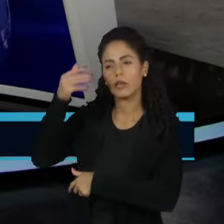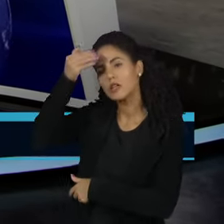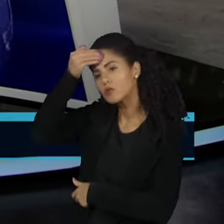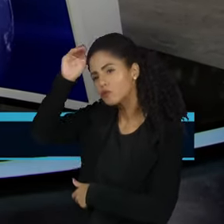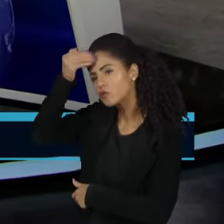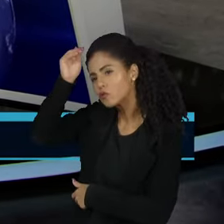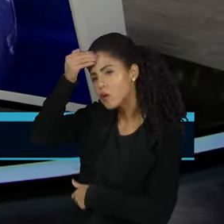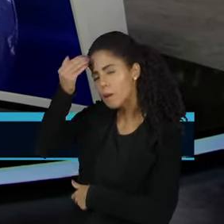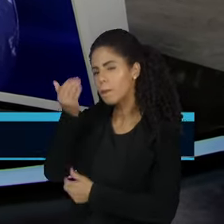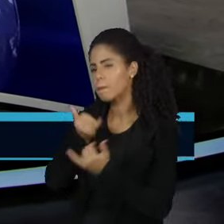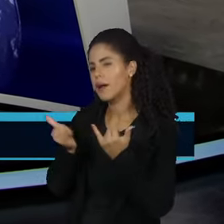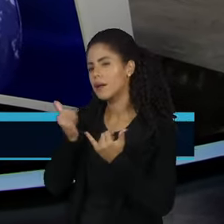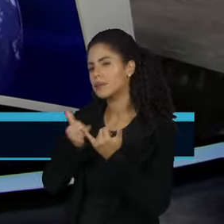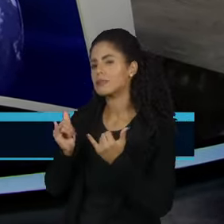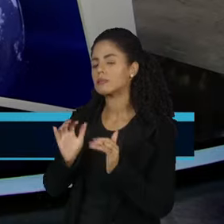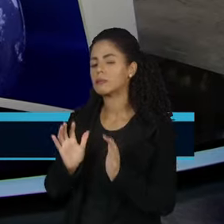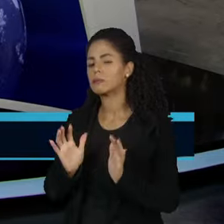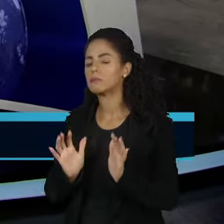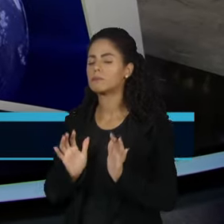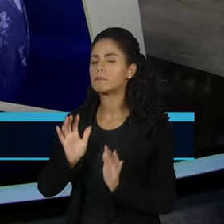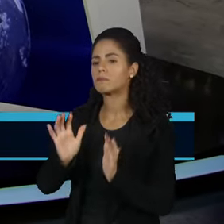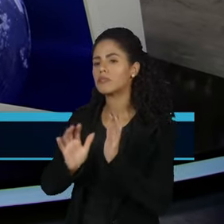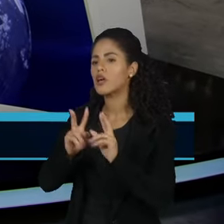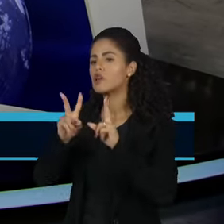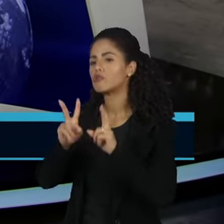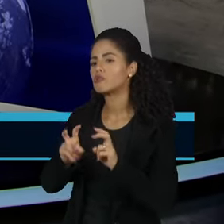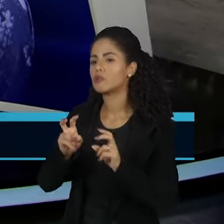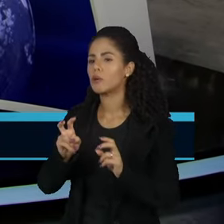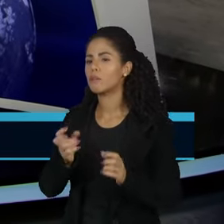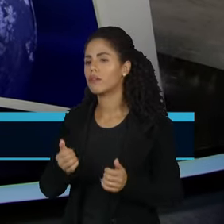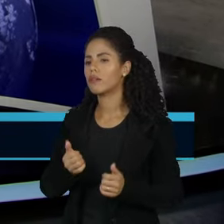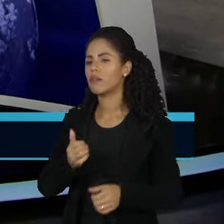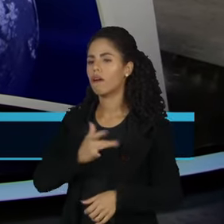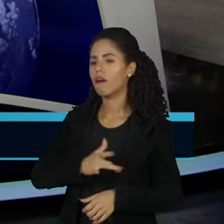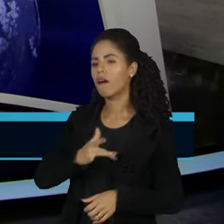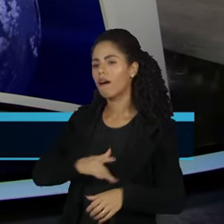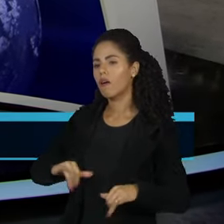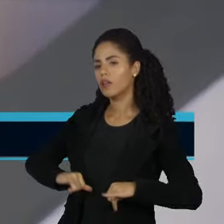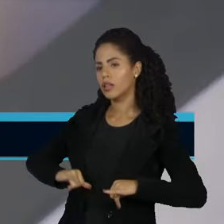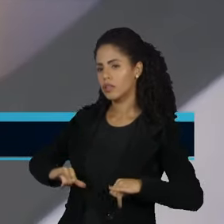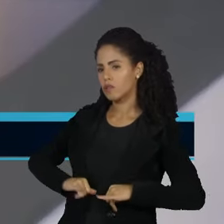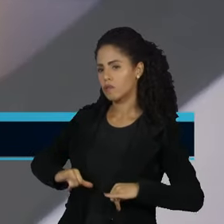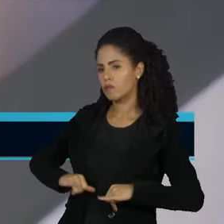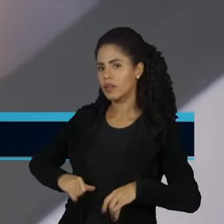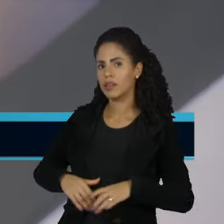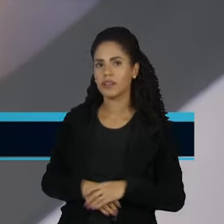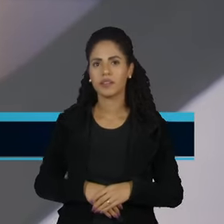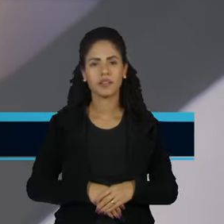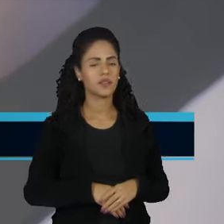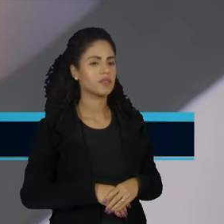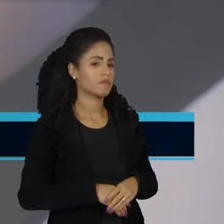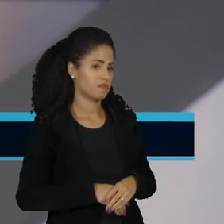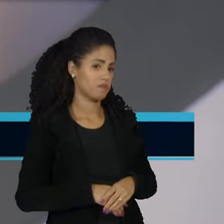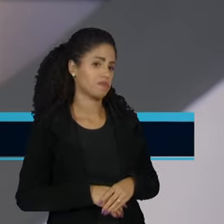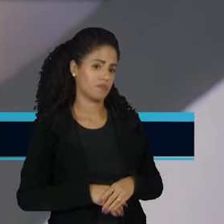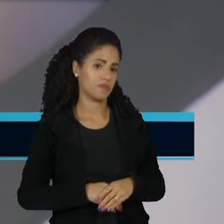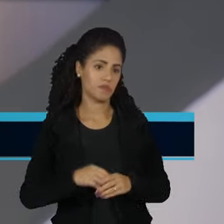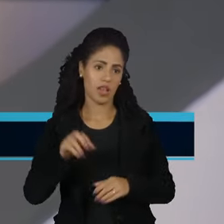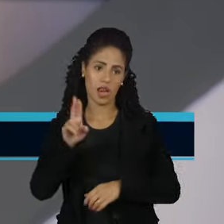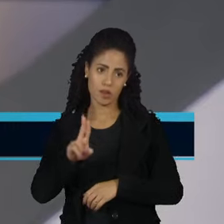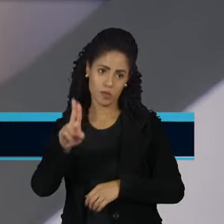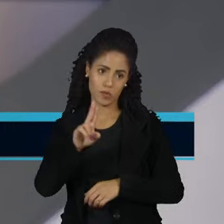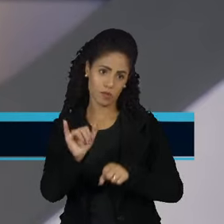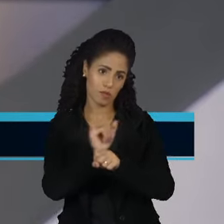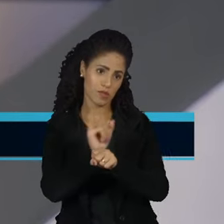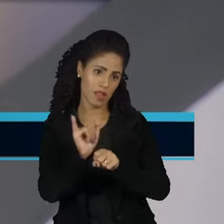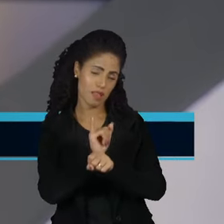escalada de sua retórica sobre sofrer perseguição política? Ele tem usado isso, né, como uma